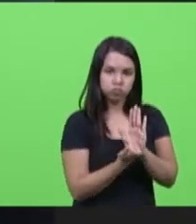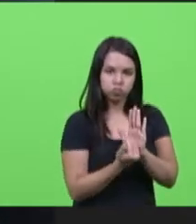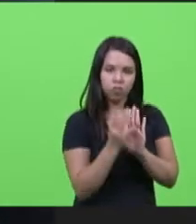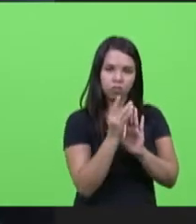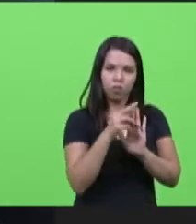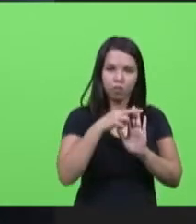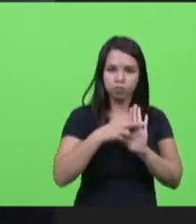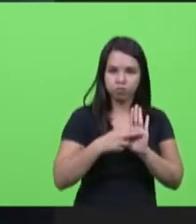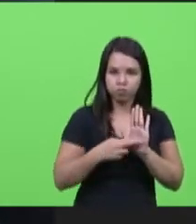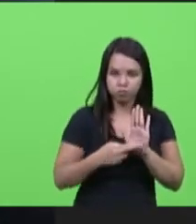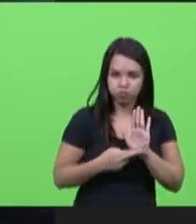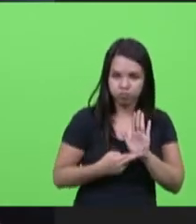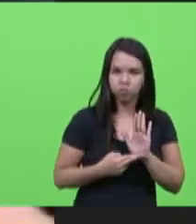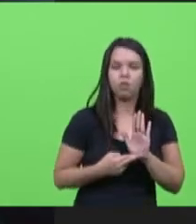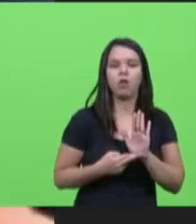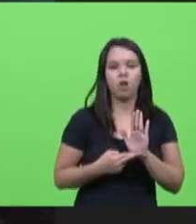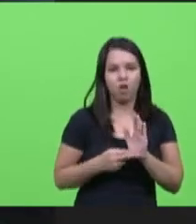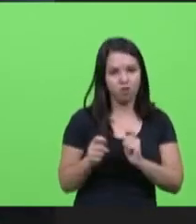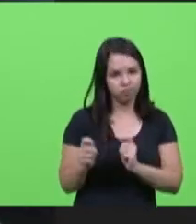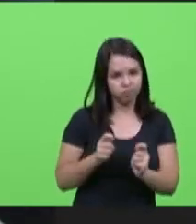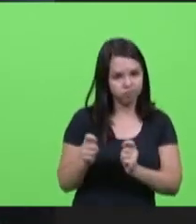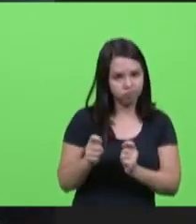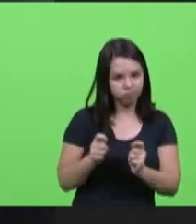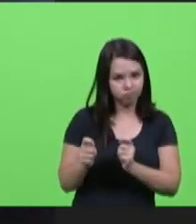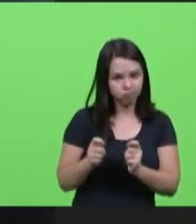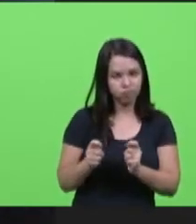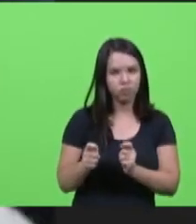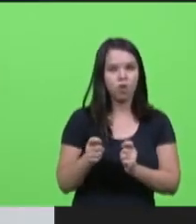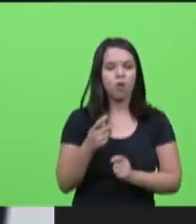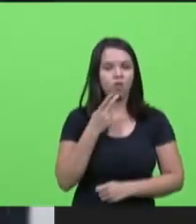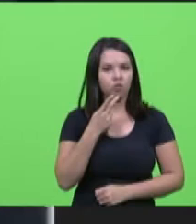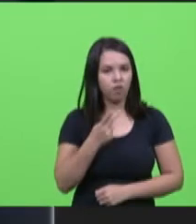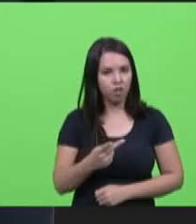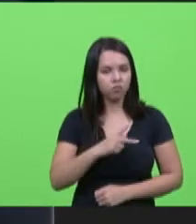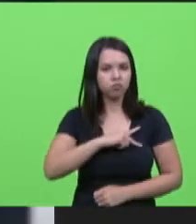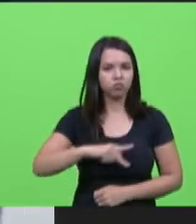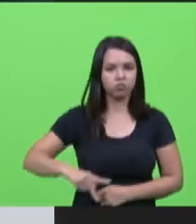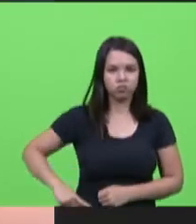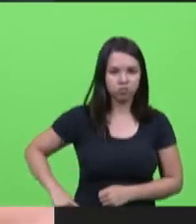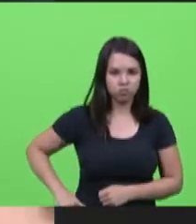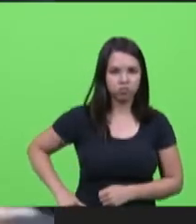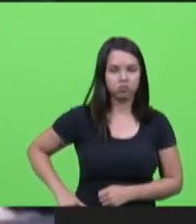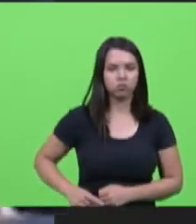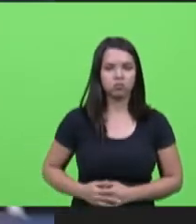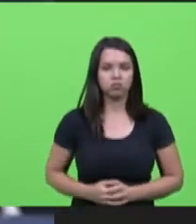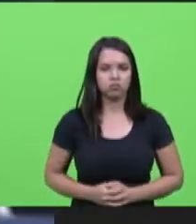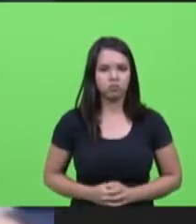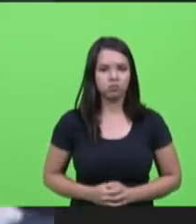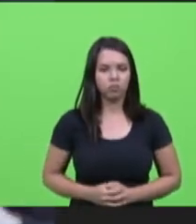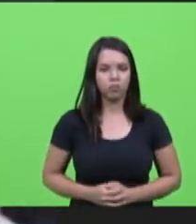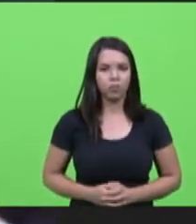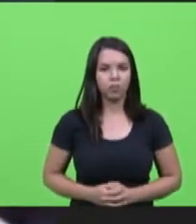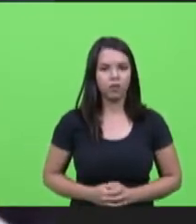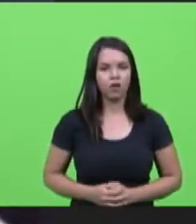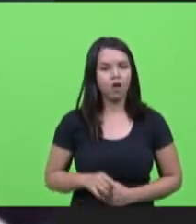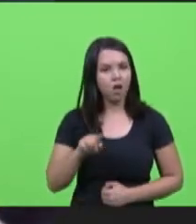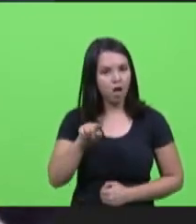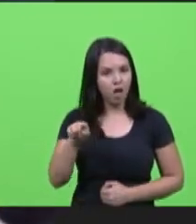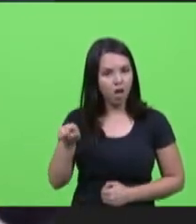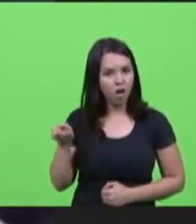das medidas restritivas. Então, dizer, senhor presidente, que em que pese que as